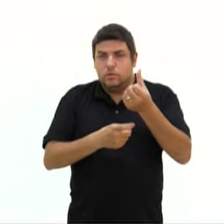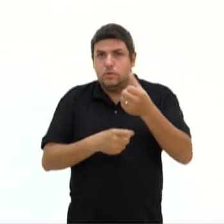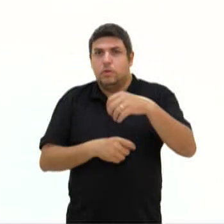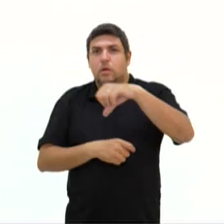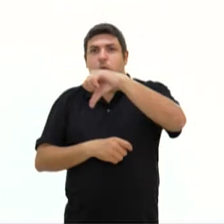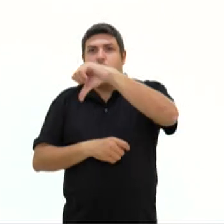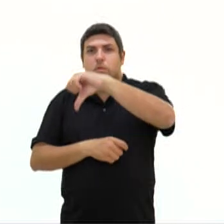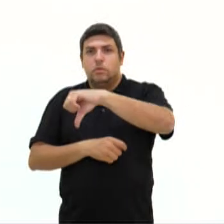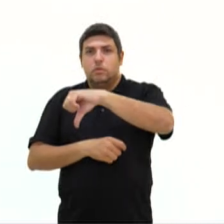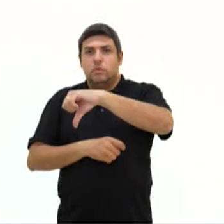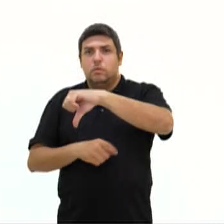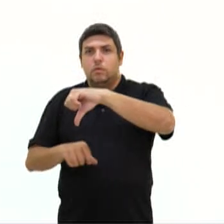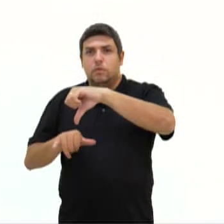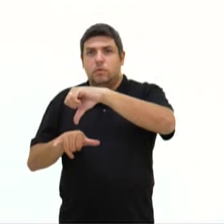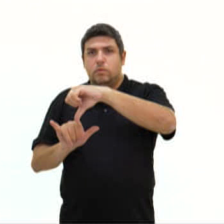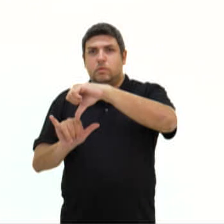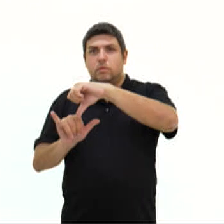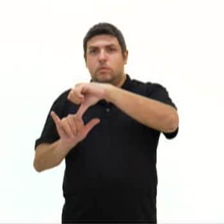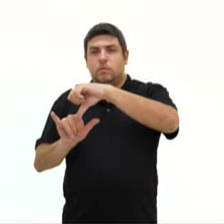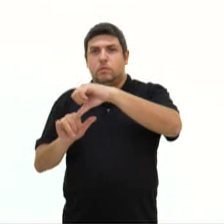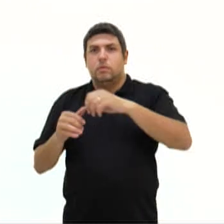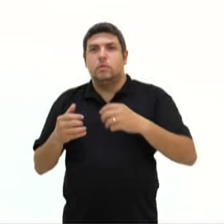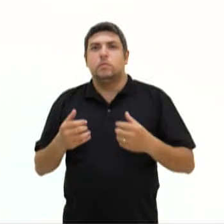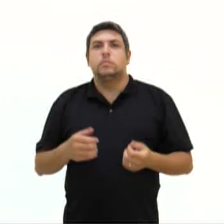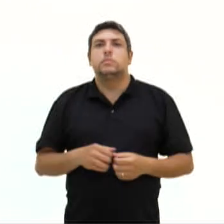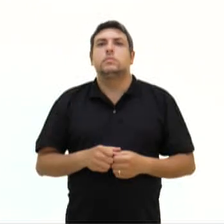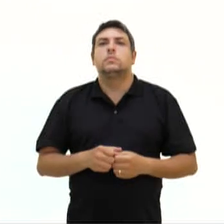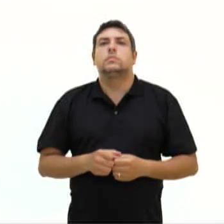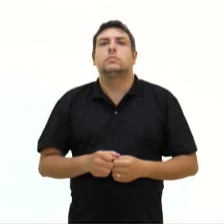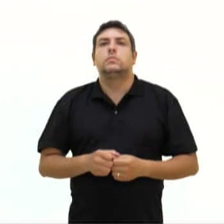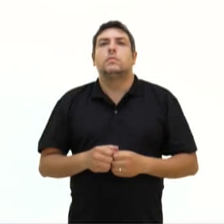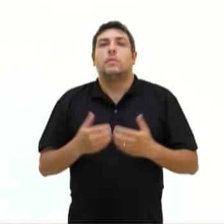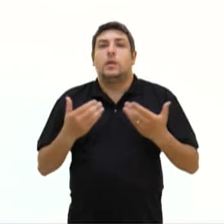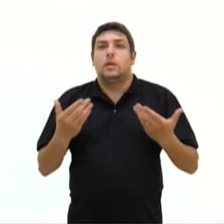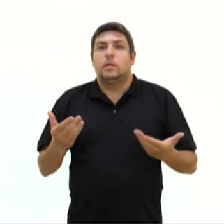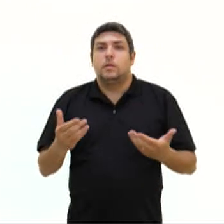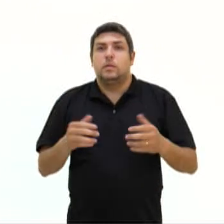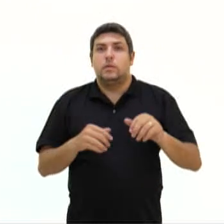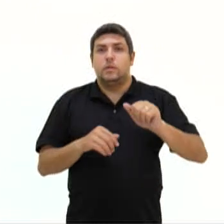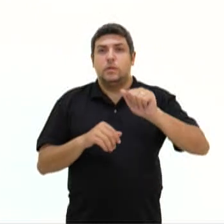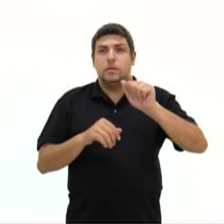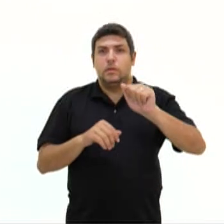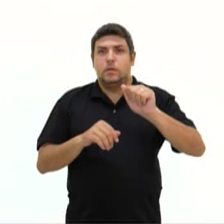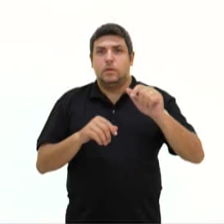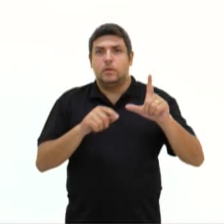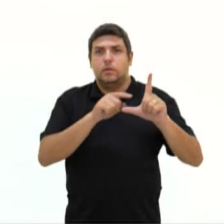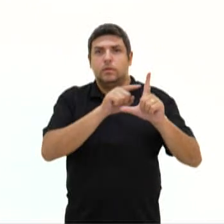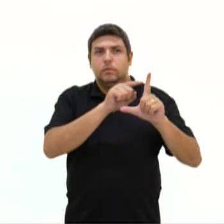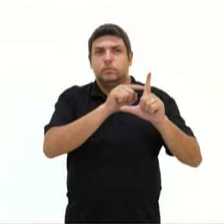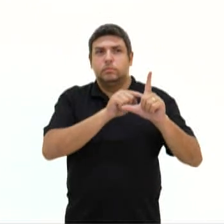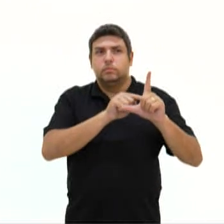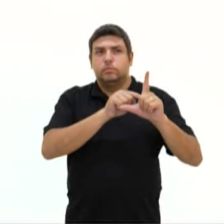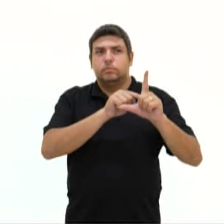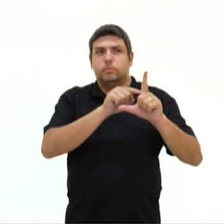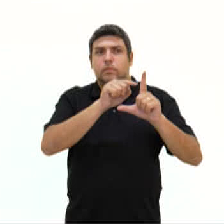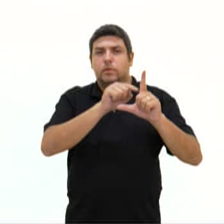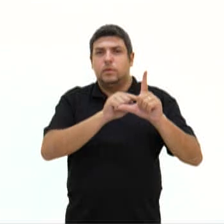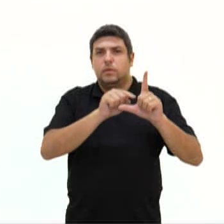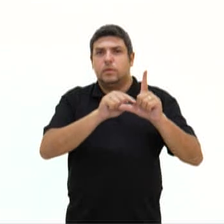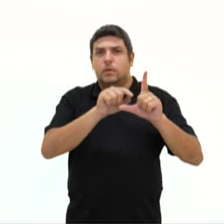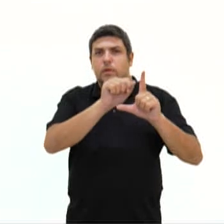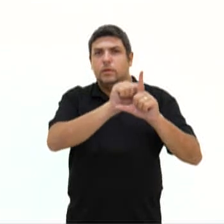9 ao eixo Y. Você tem um ponto aqui, que é a letra A, o B, 3